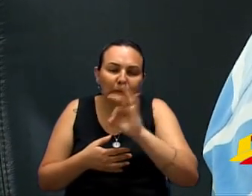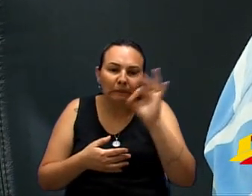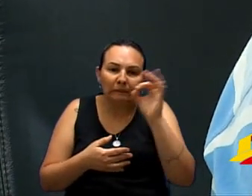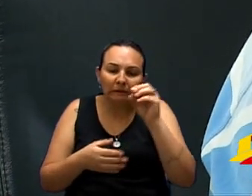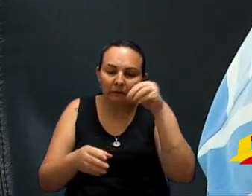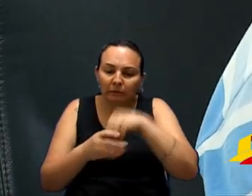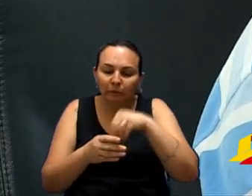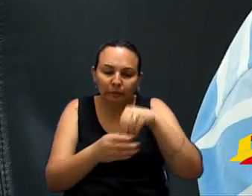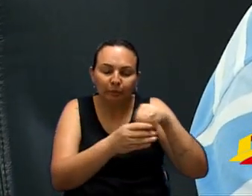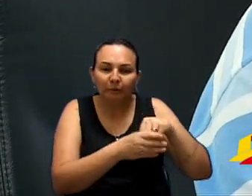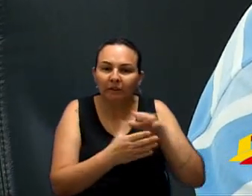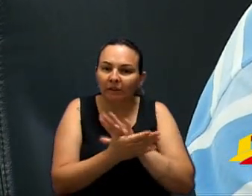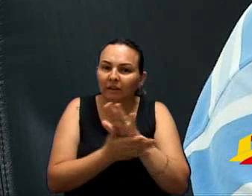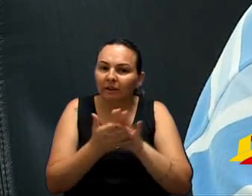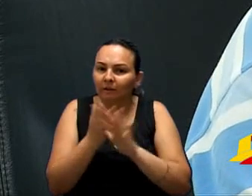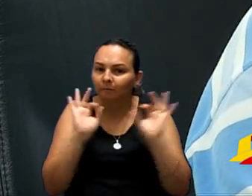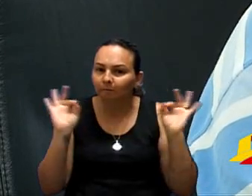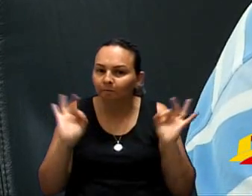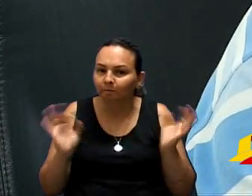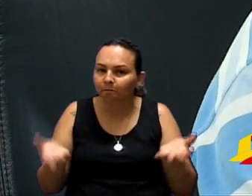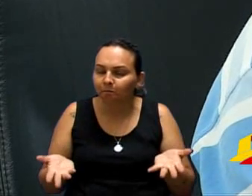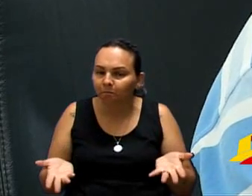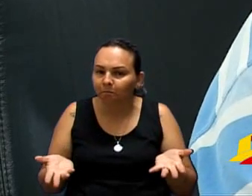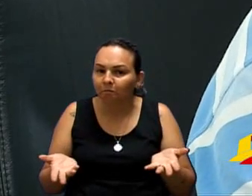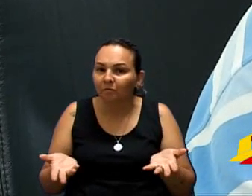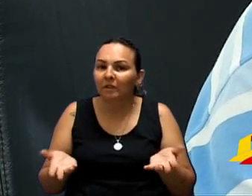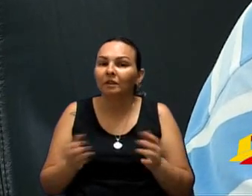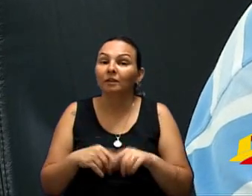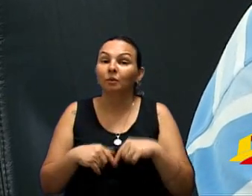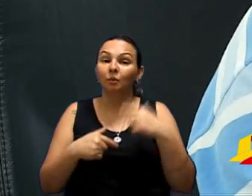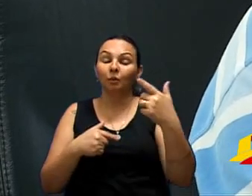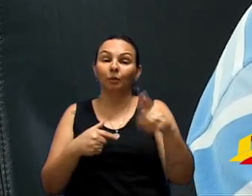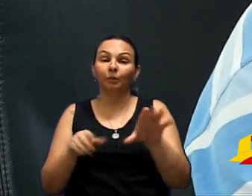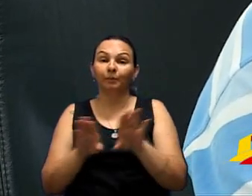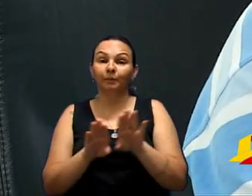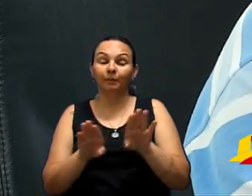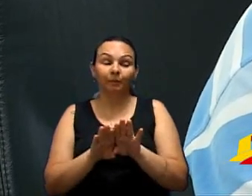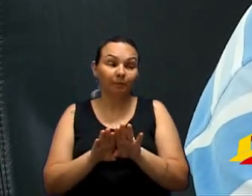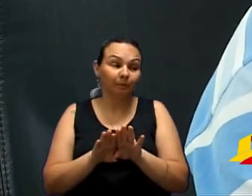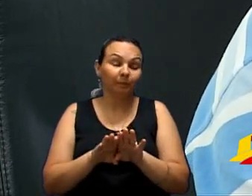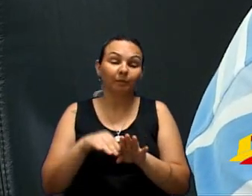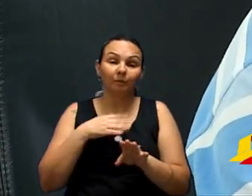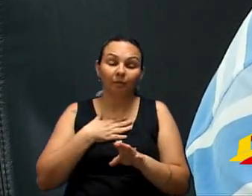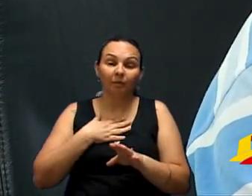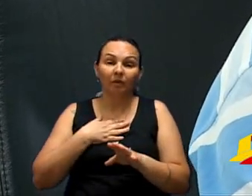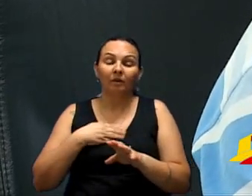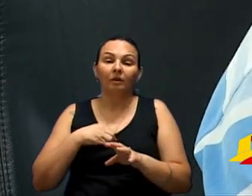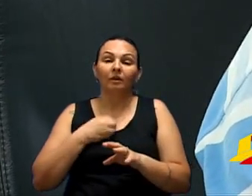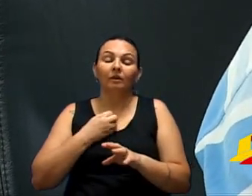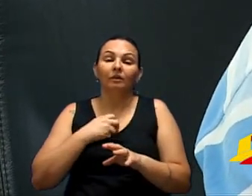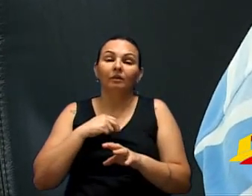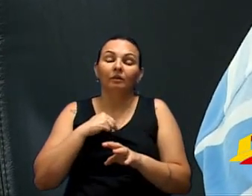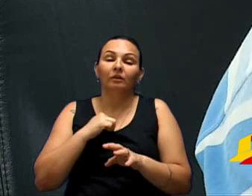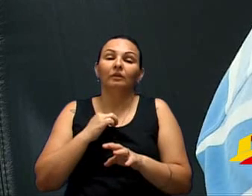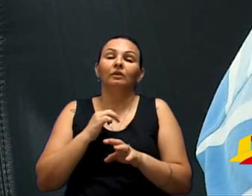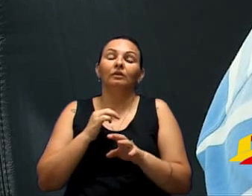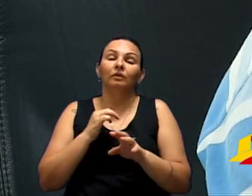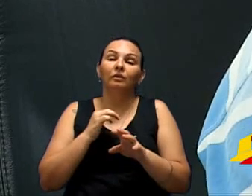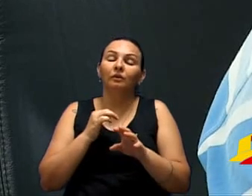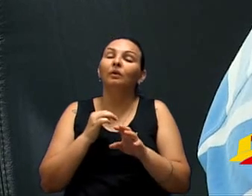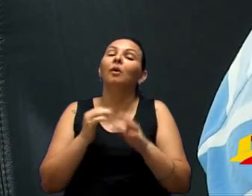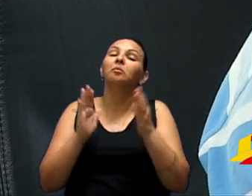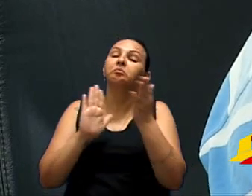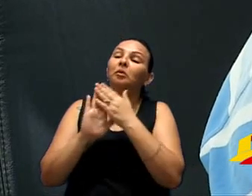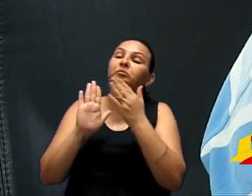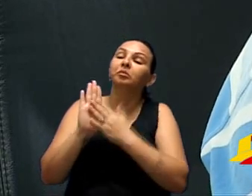árvore em cidade então vou fazer e outra coisa o que eu vi aí do teu projecto que foi aprovado lei